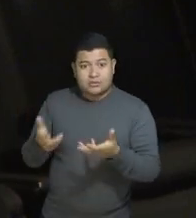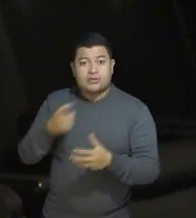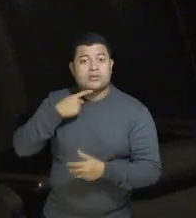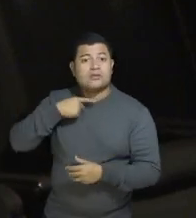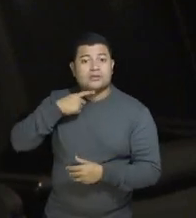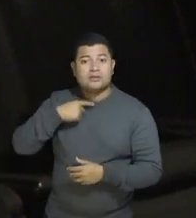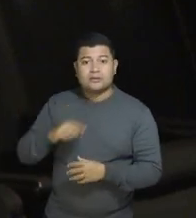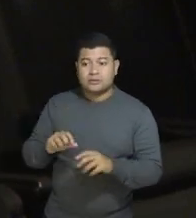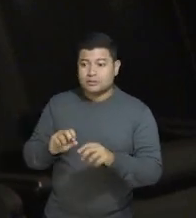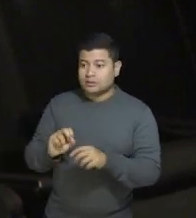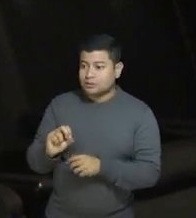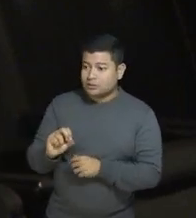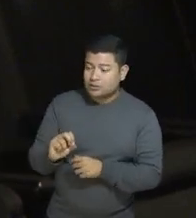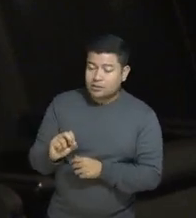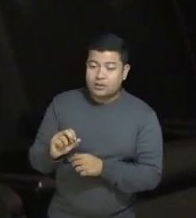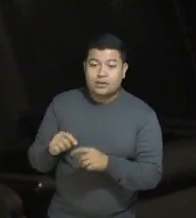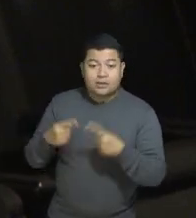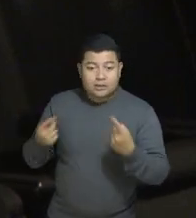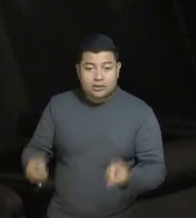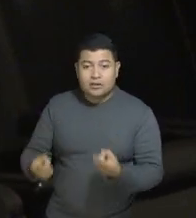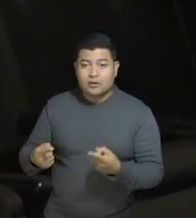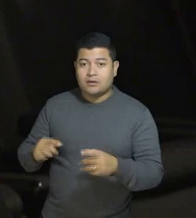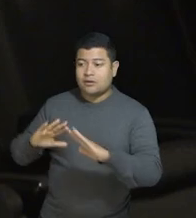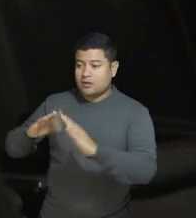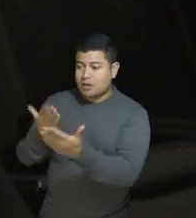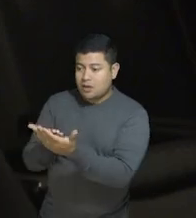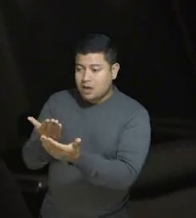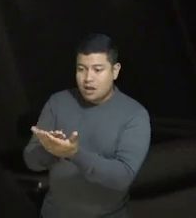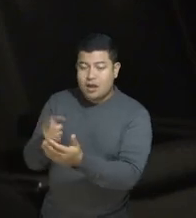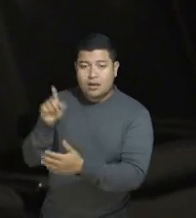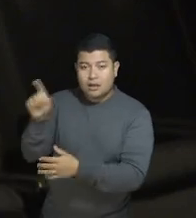na escola vai ser essencial.